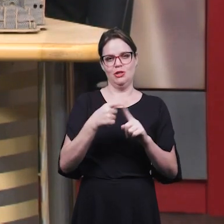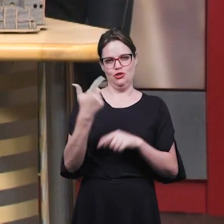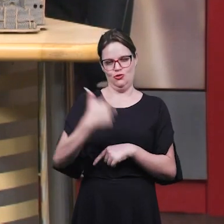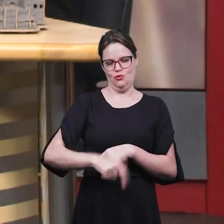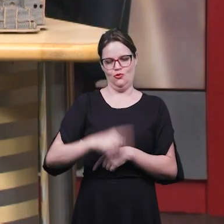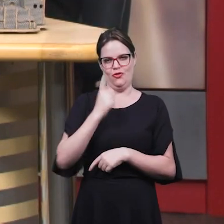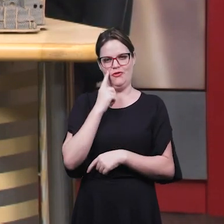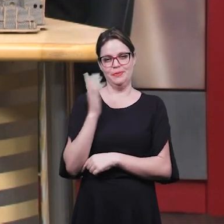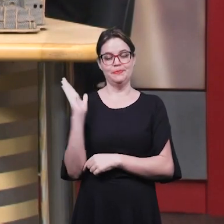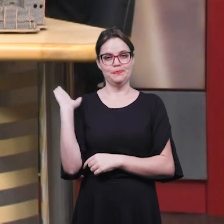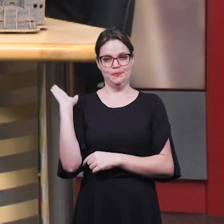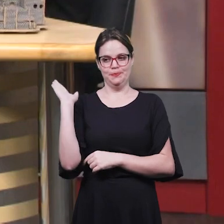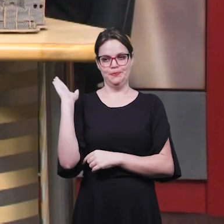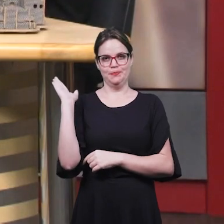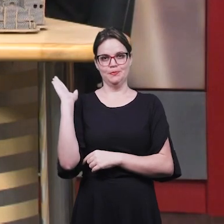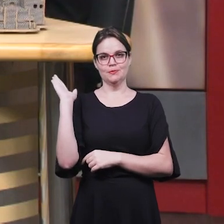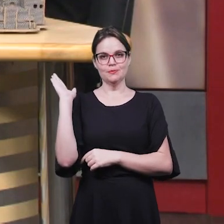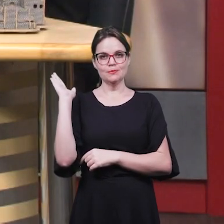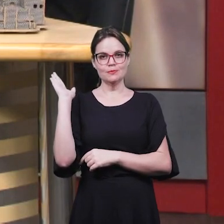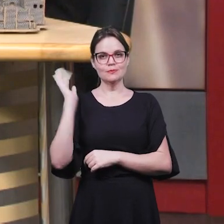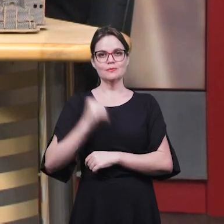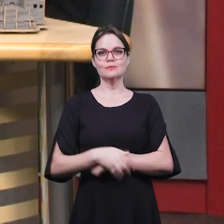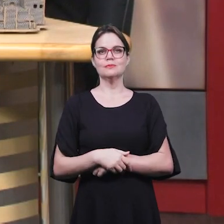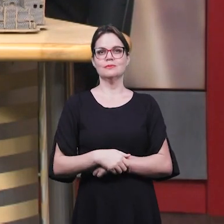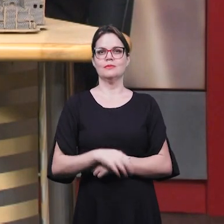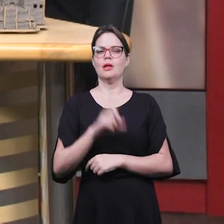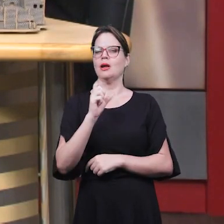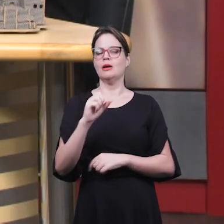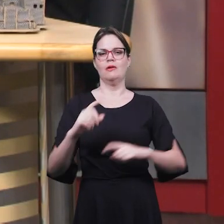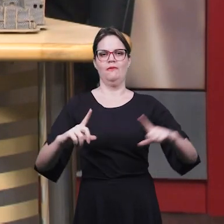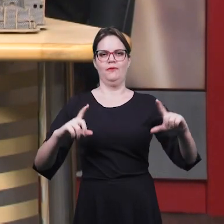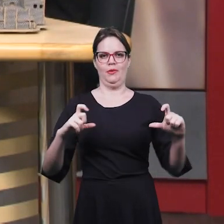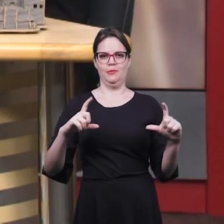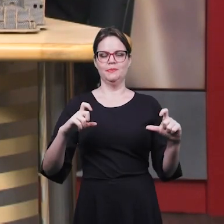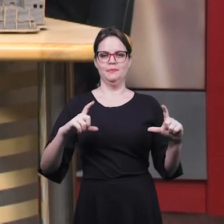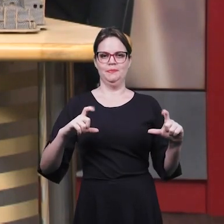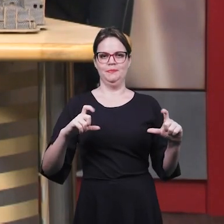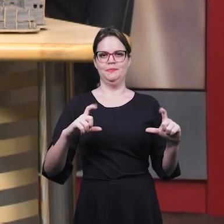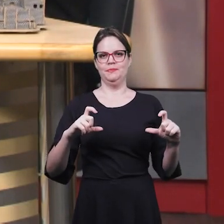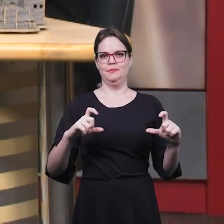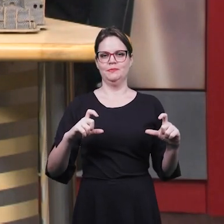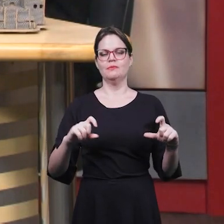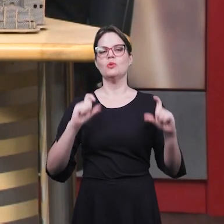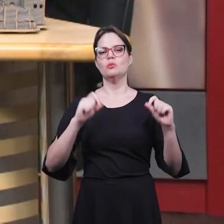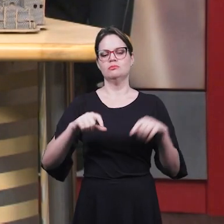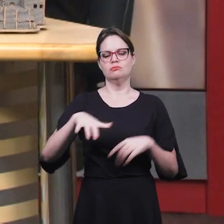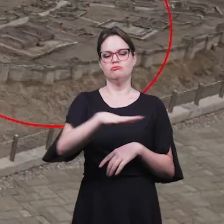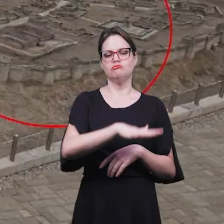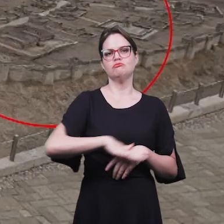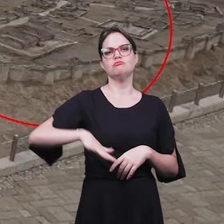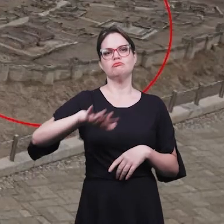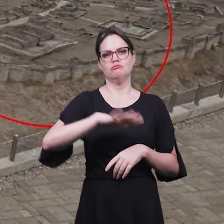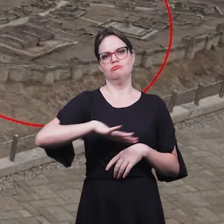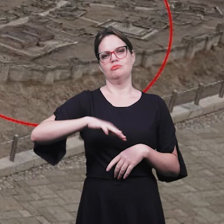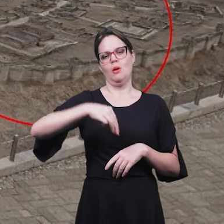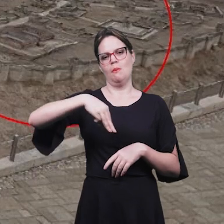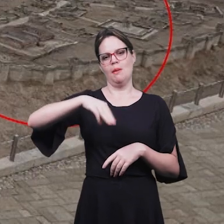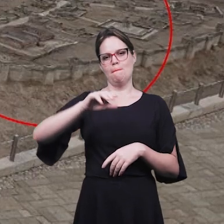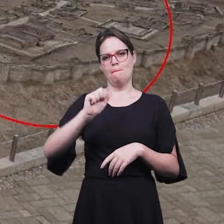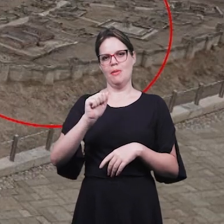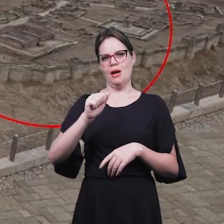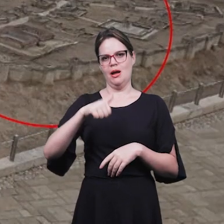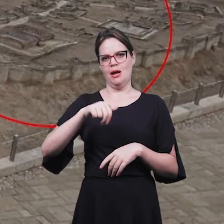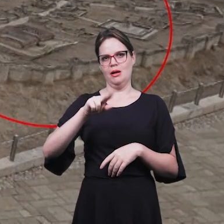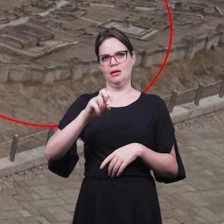aqui é uma foto de uma maquete que está montada ao